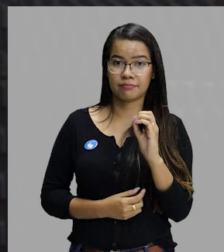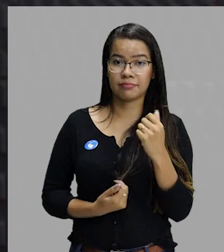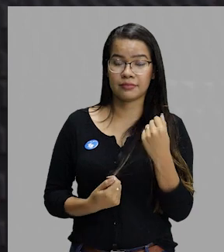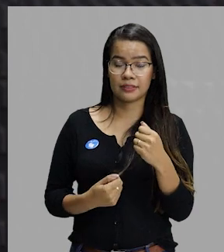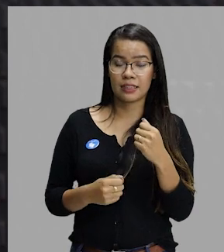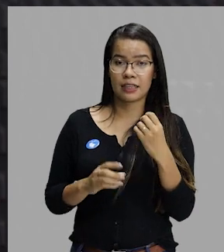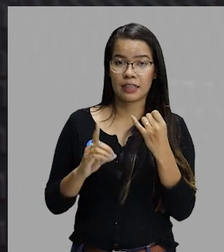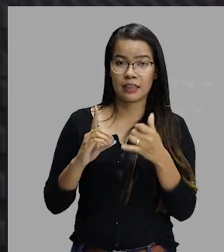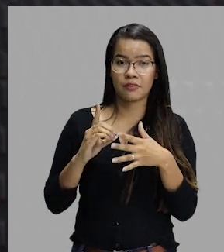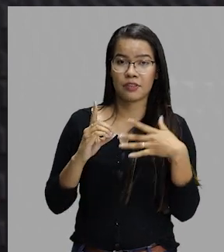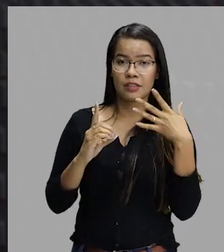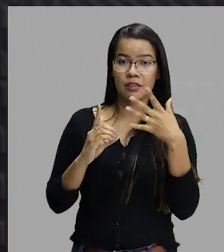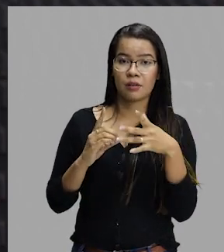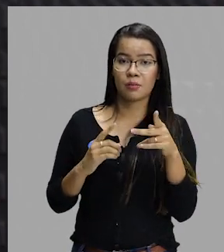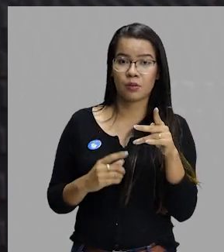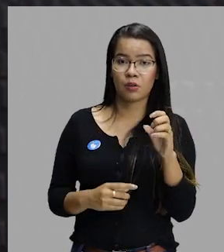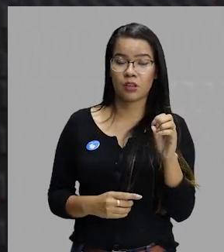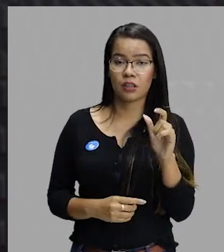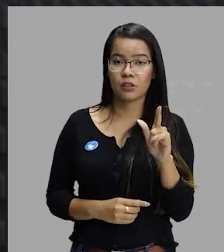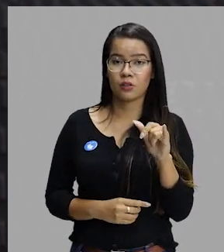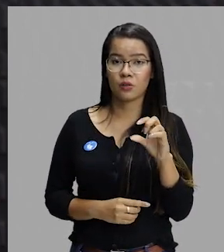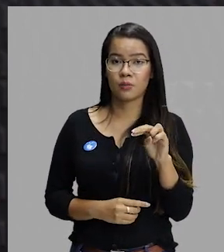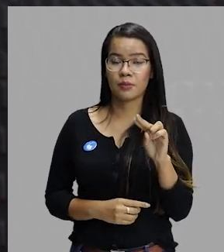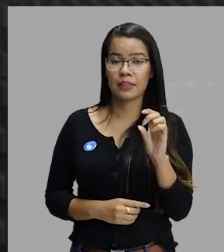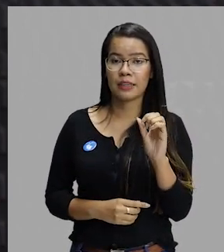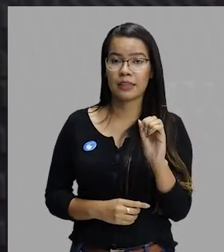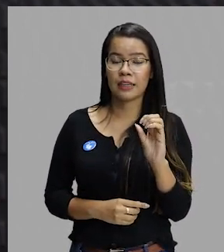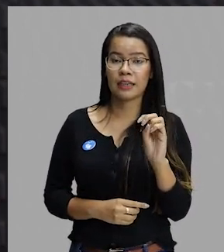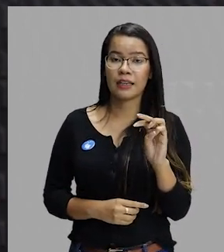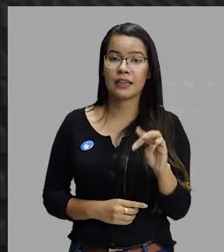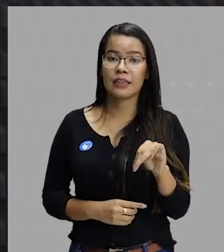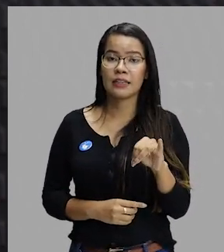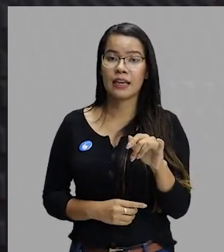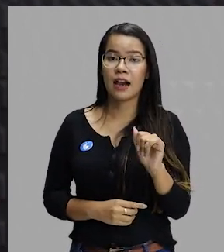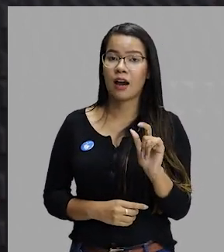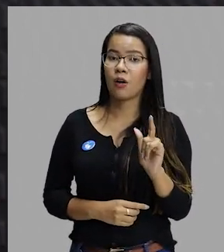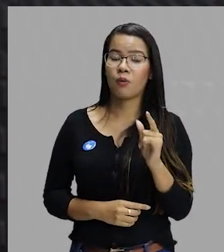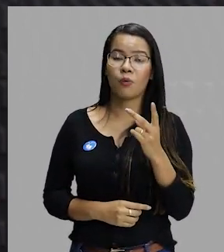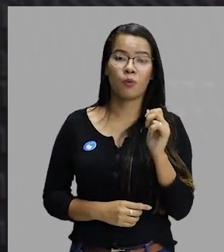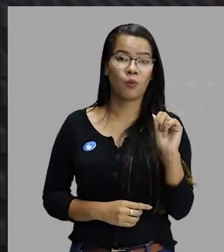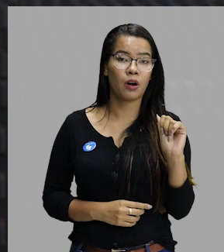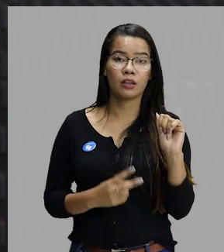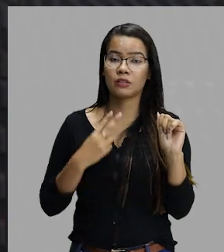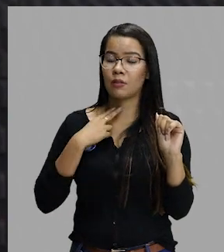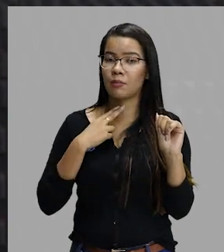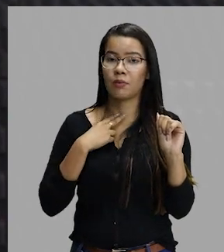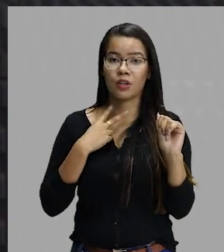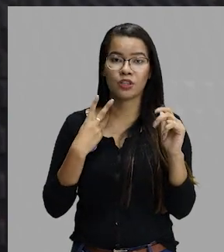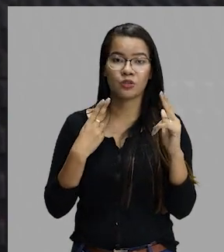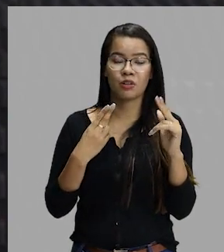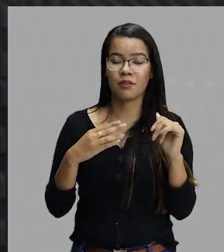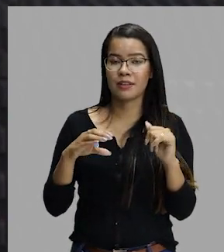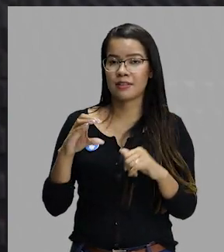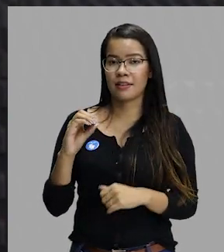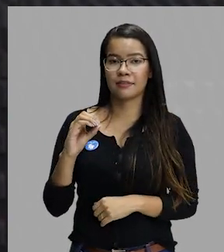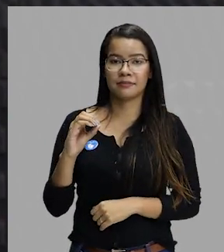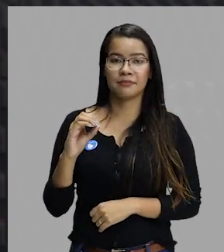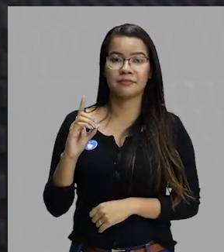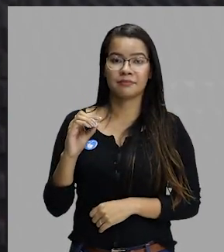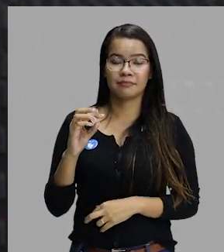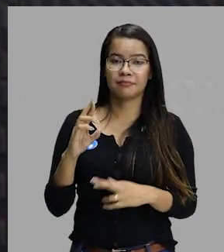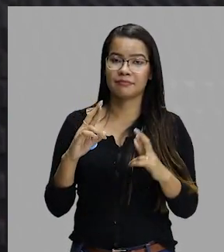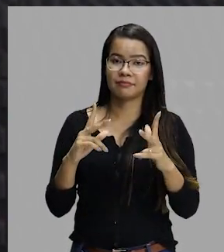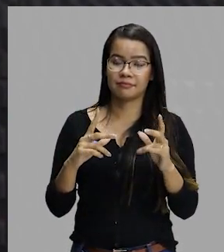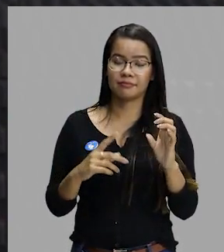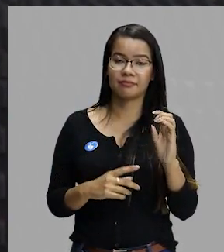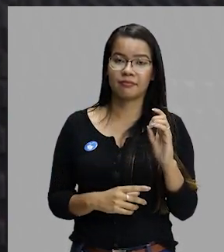função polinomial não pode, o a não pode ser zero, né? Tá bem aqui, ó, o a é diferente de